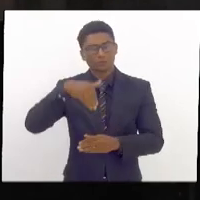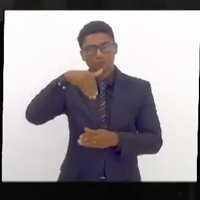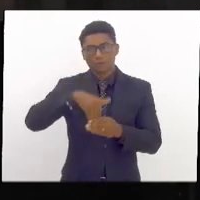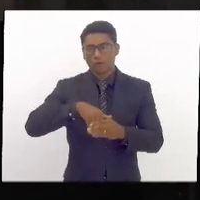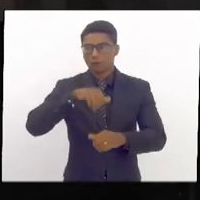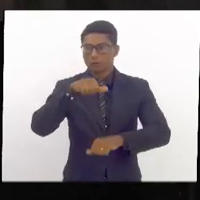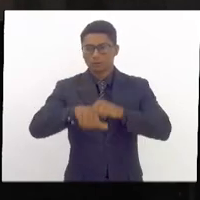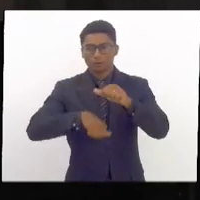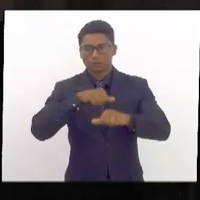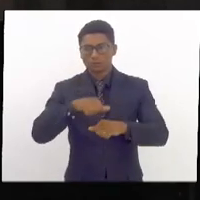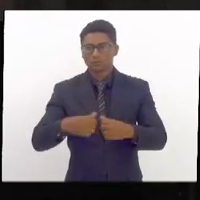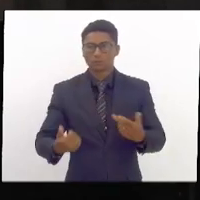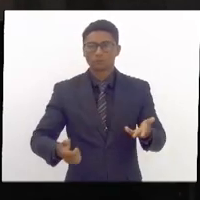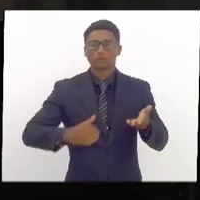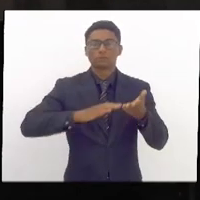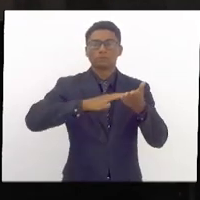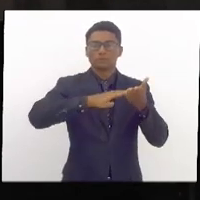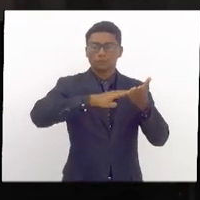veto foi